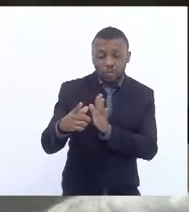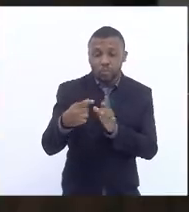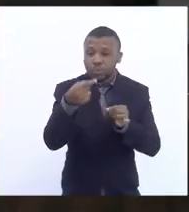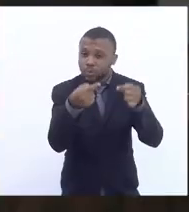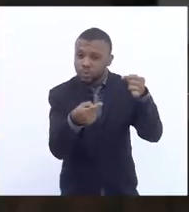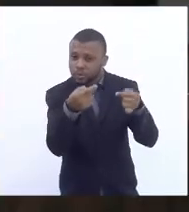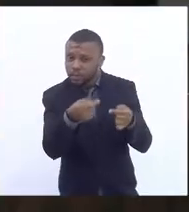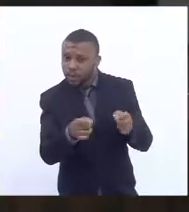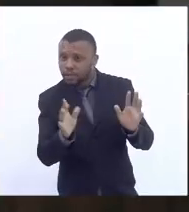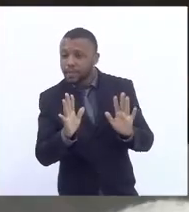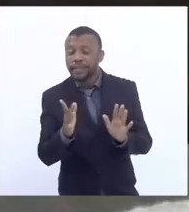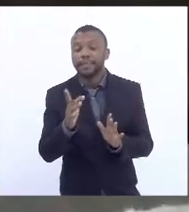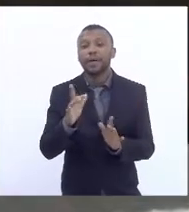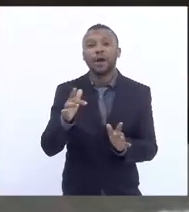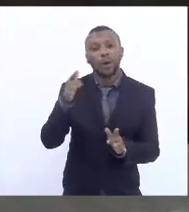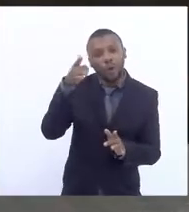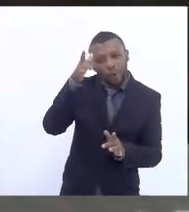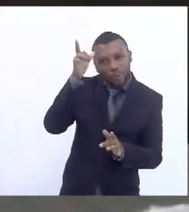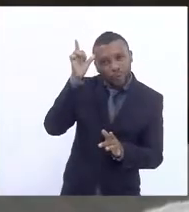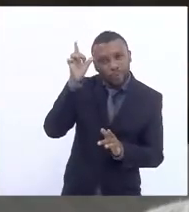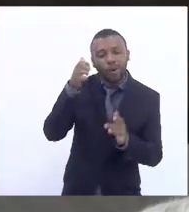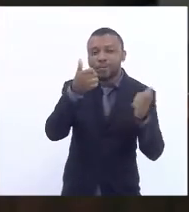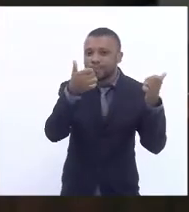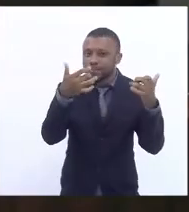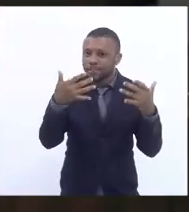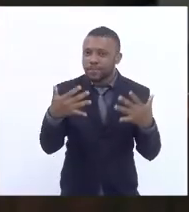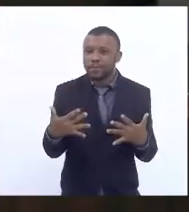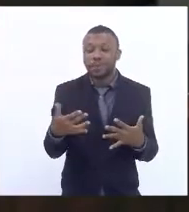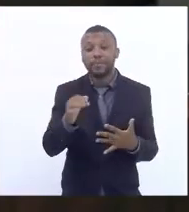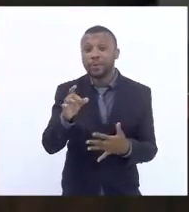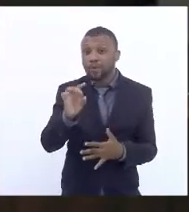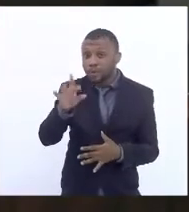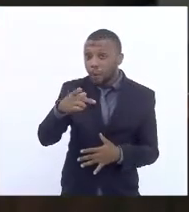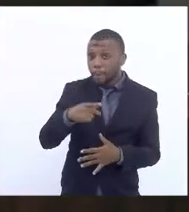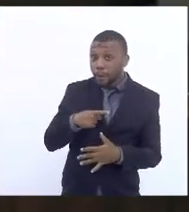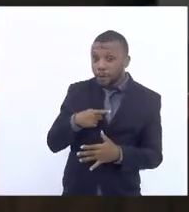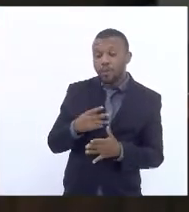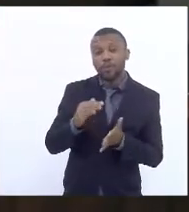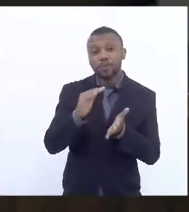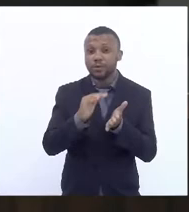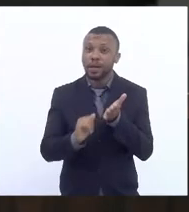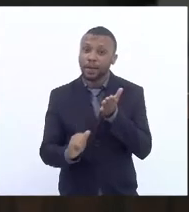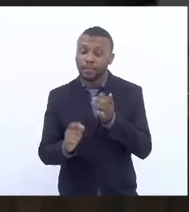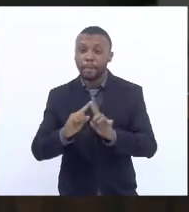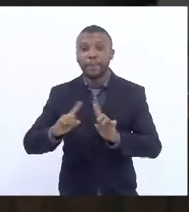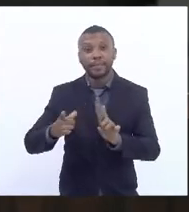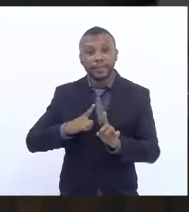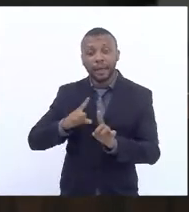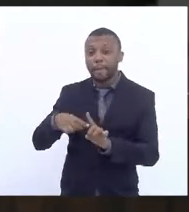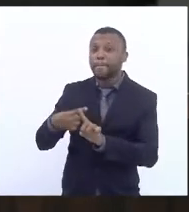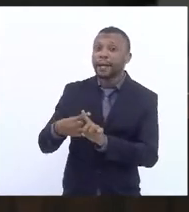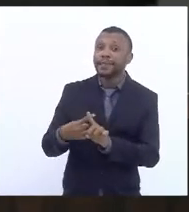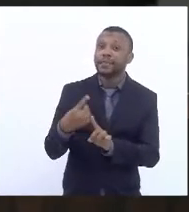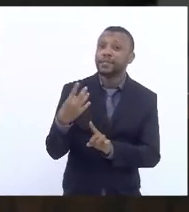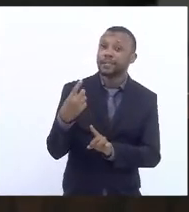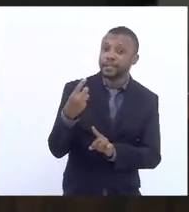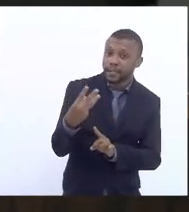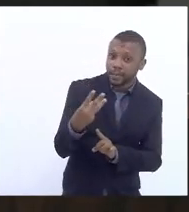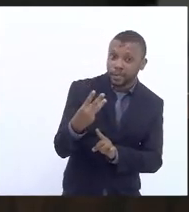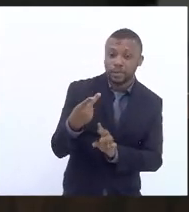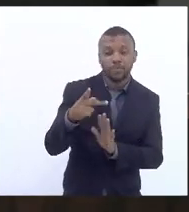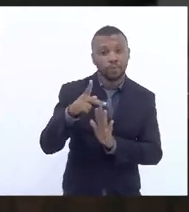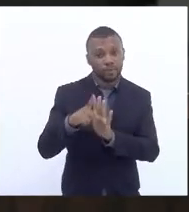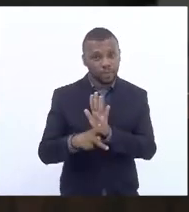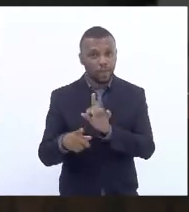Não. Tá, Luiz Paulo chamou a atenção. Não vão tirar, não. Se fosse só o meu, eu tirava, mas ainda tem mais três projetos, inclusive da minha